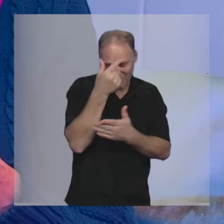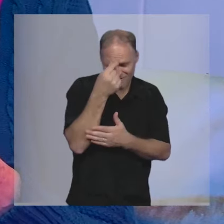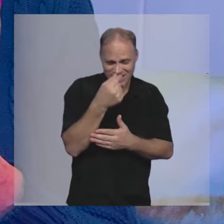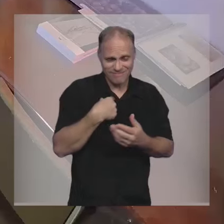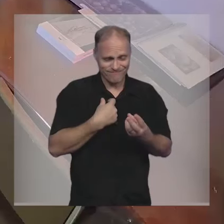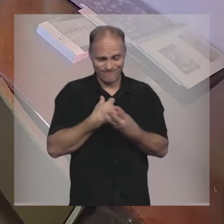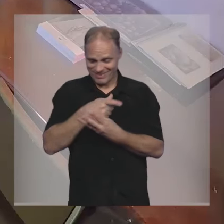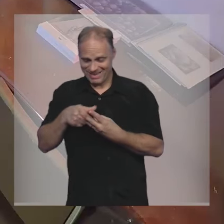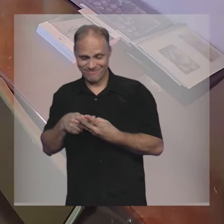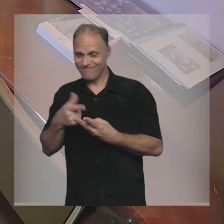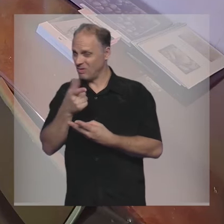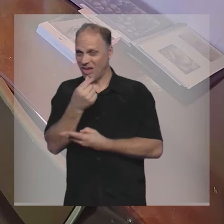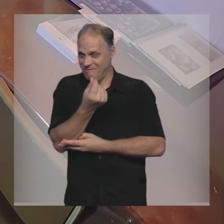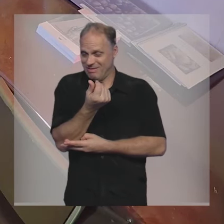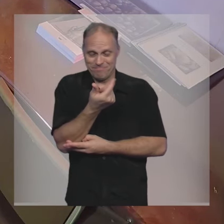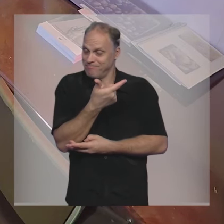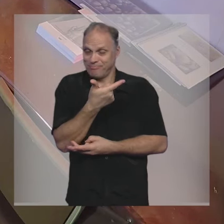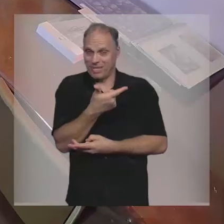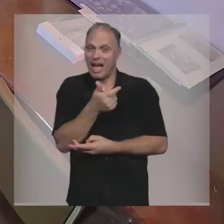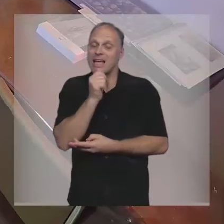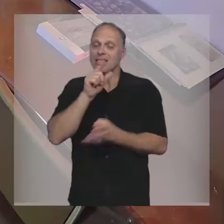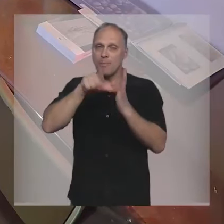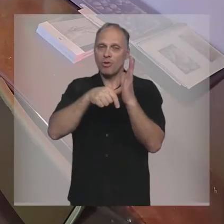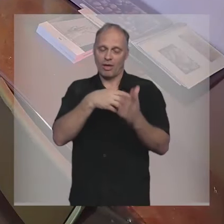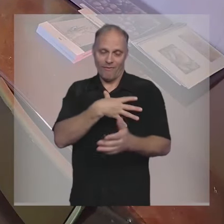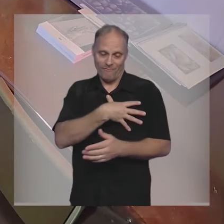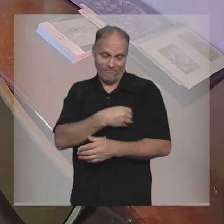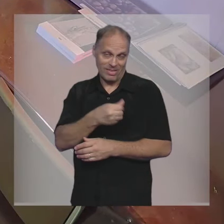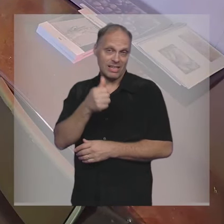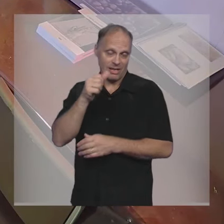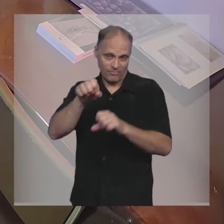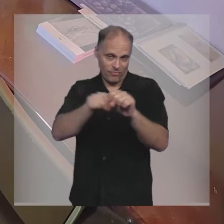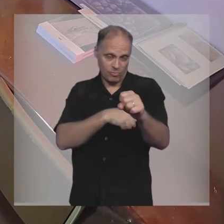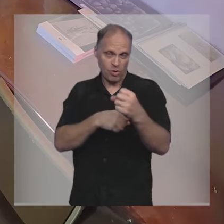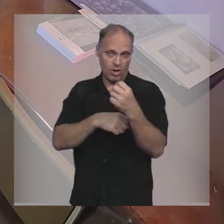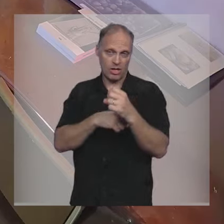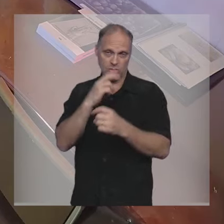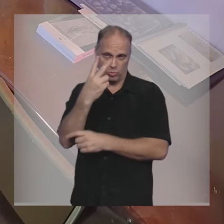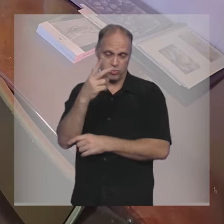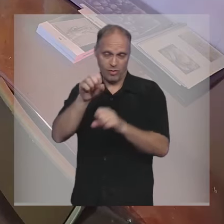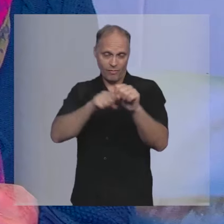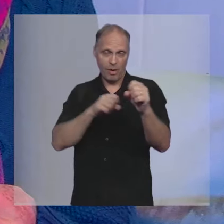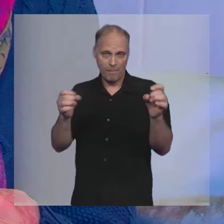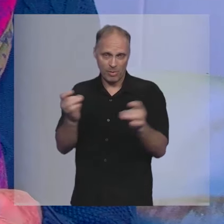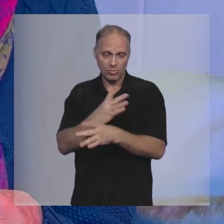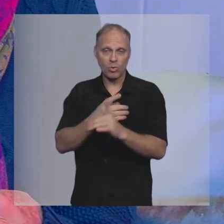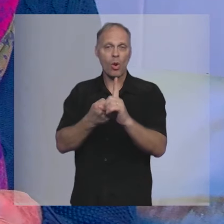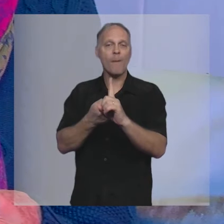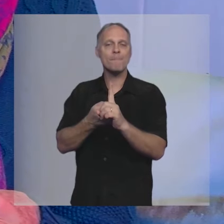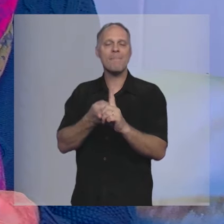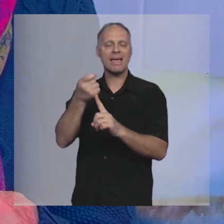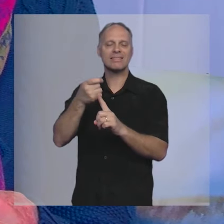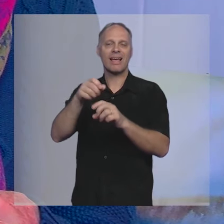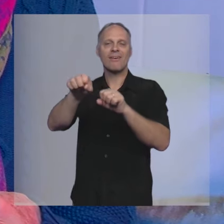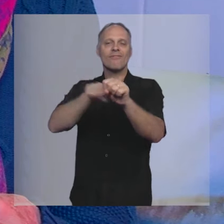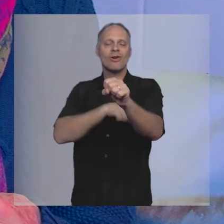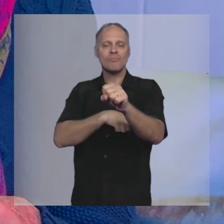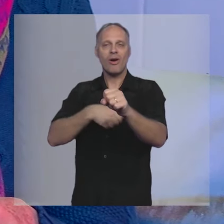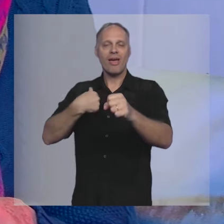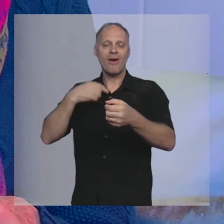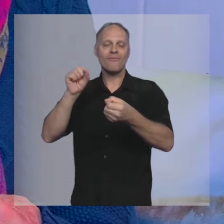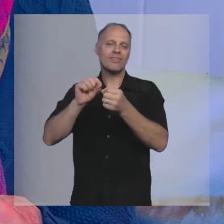faculdade. Aí, quando as minhas filhas se formaram, a minha última filha se formou, no mês que ela fez a